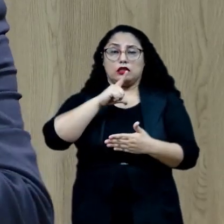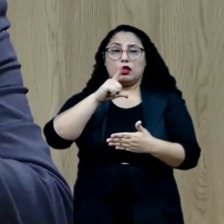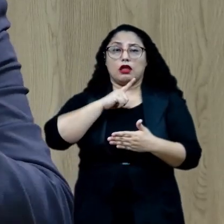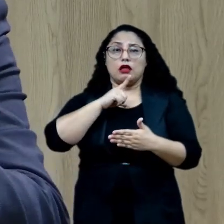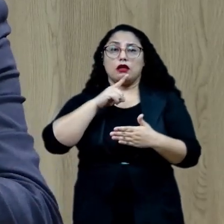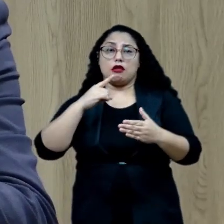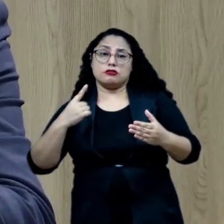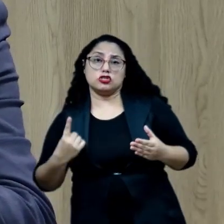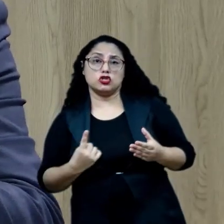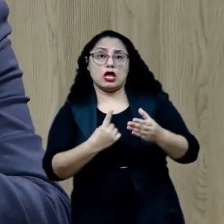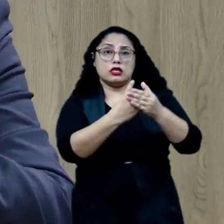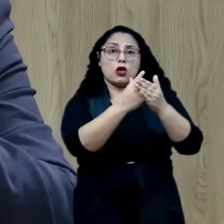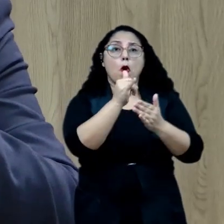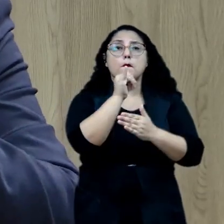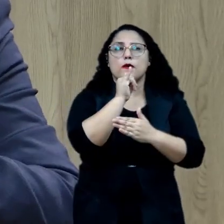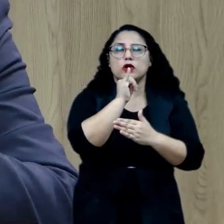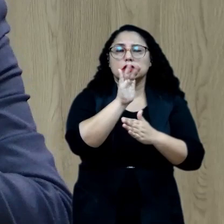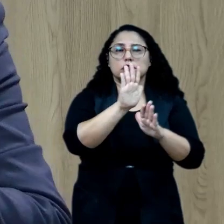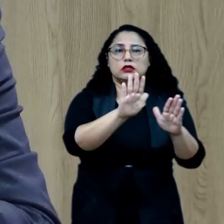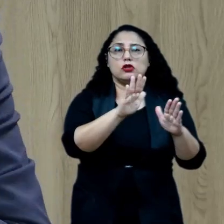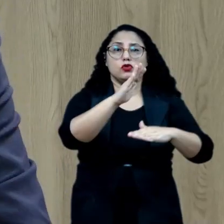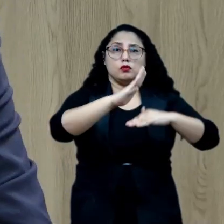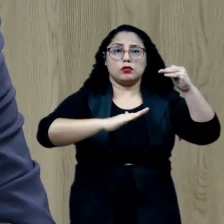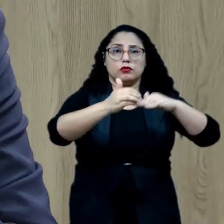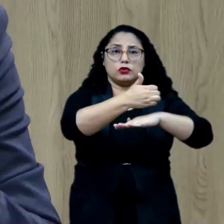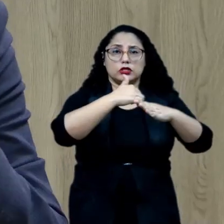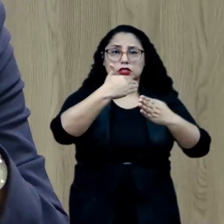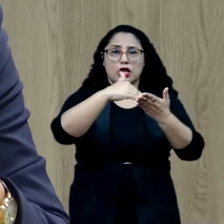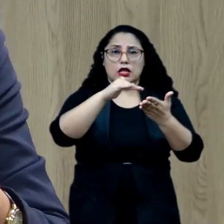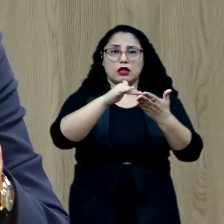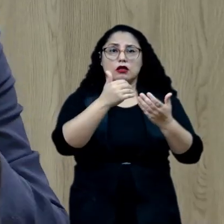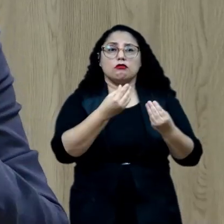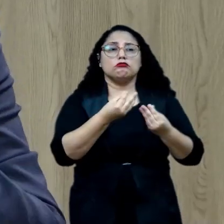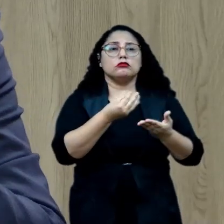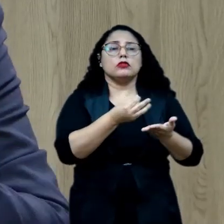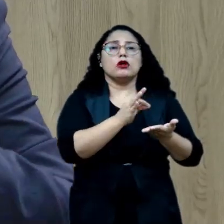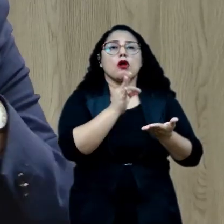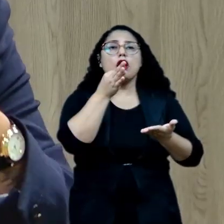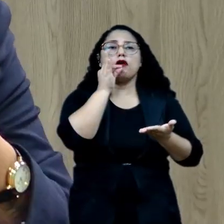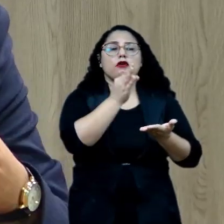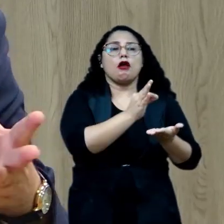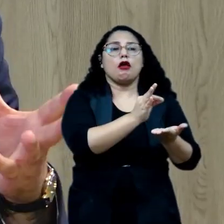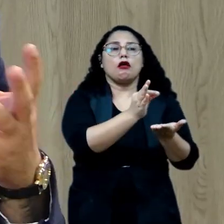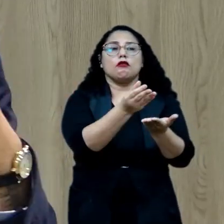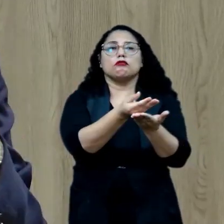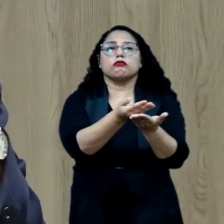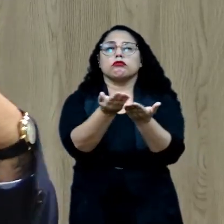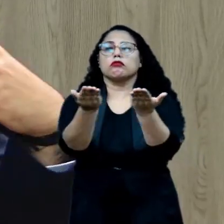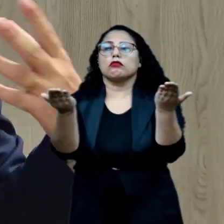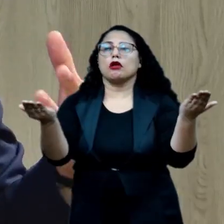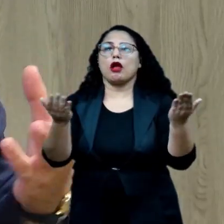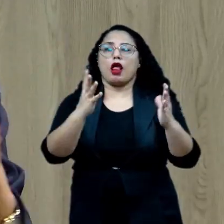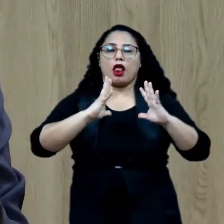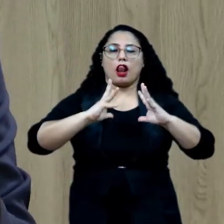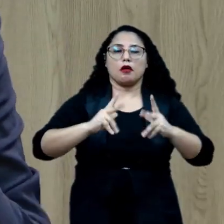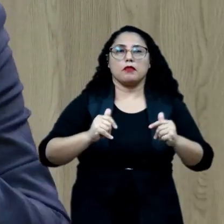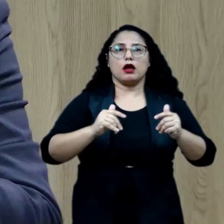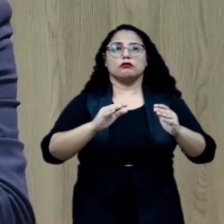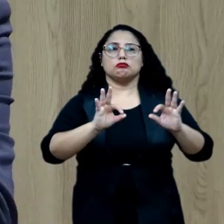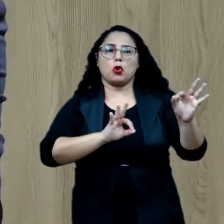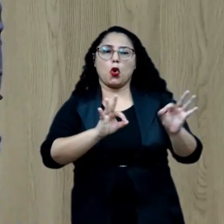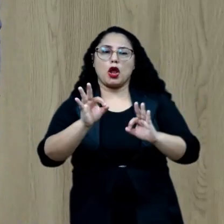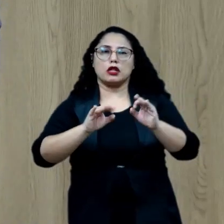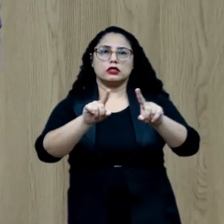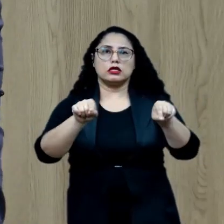essa inserção, por exemplo, do profissional de secretariado servindo um cafezinho, organizando o escritório, limpando a sala,